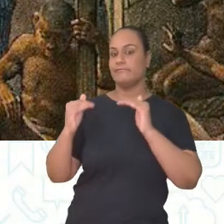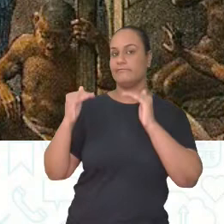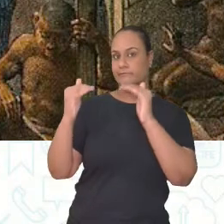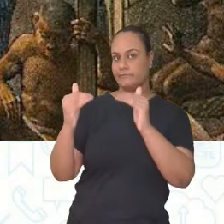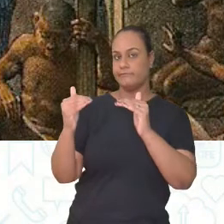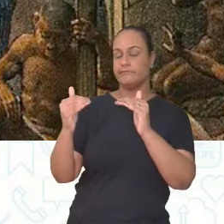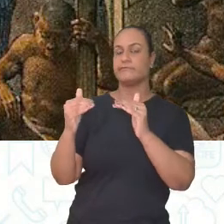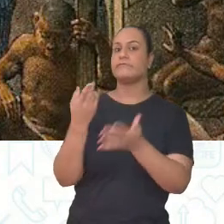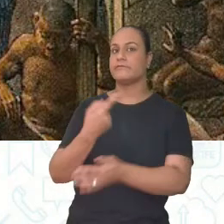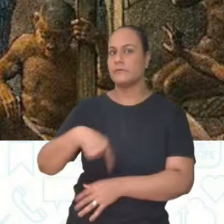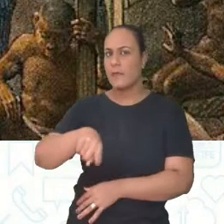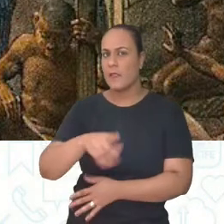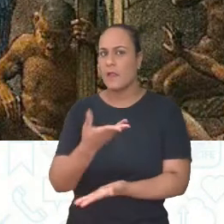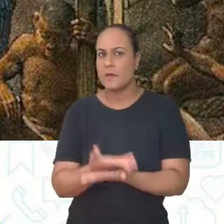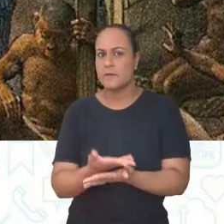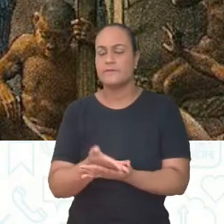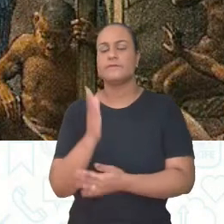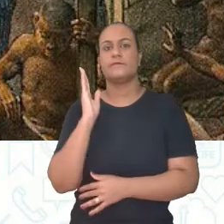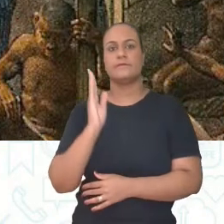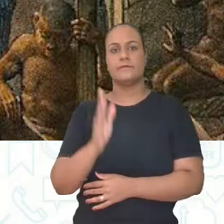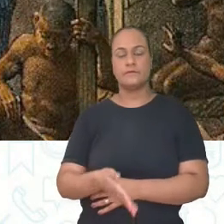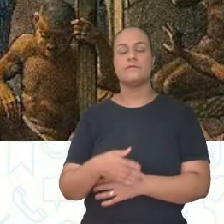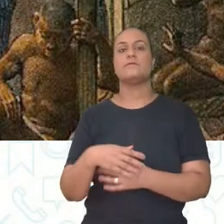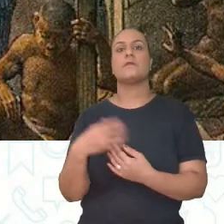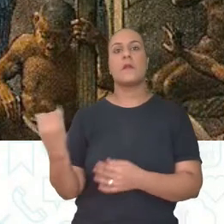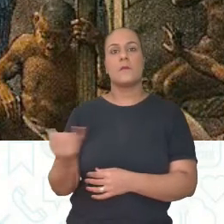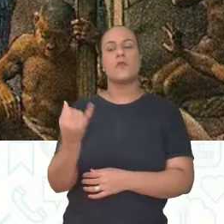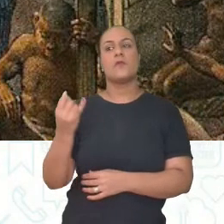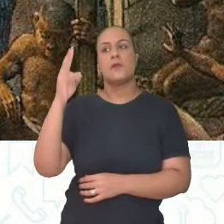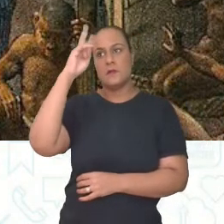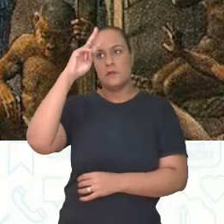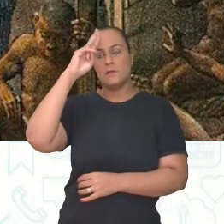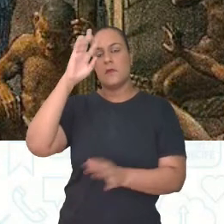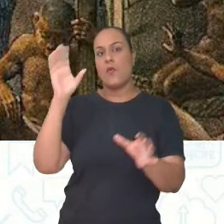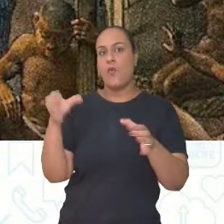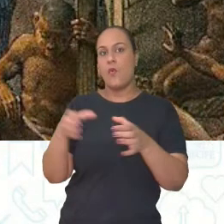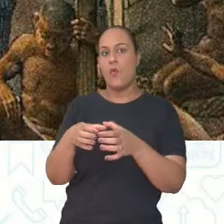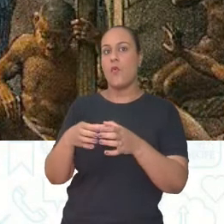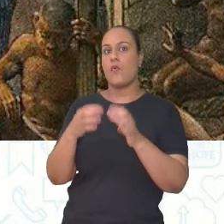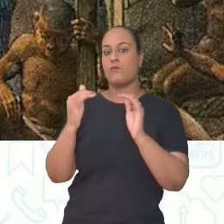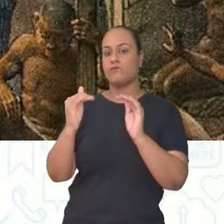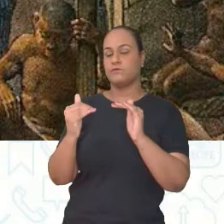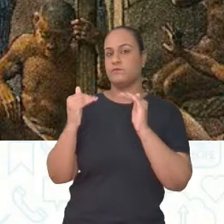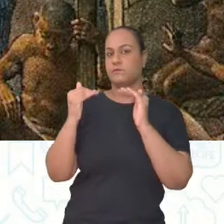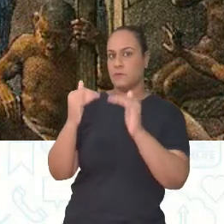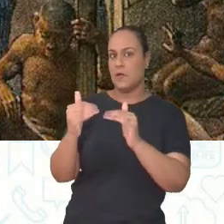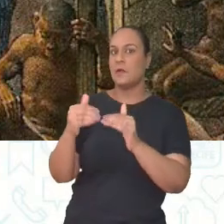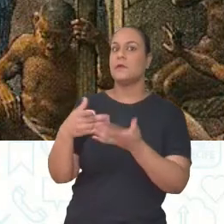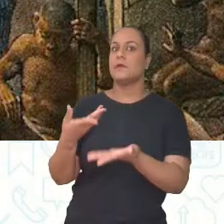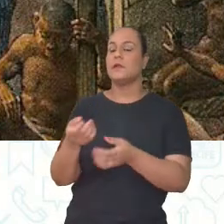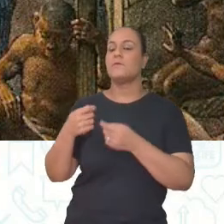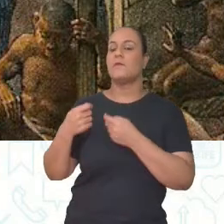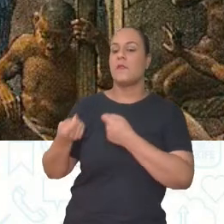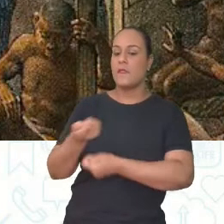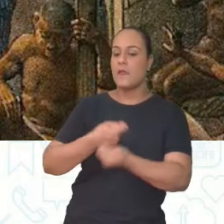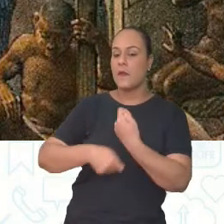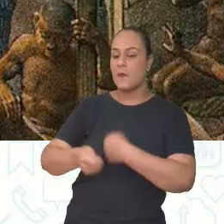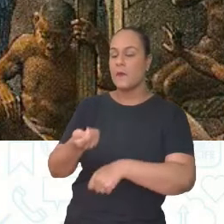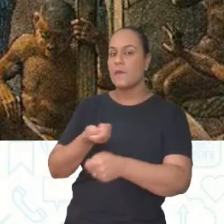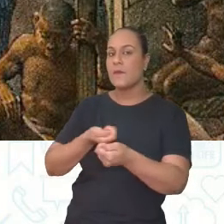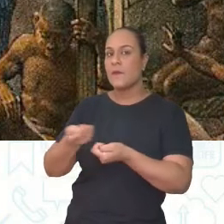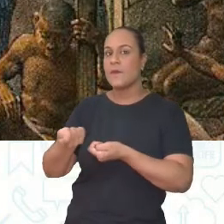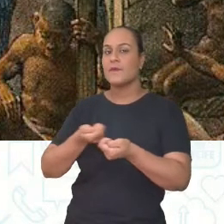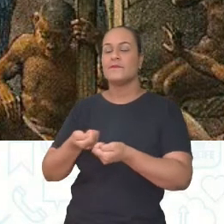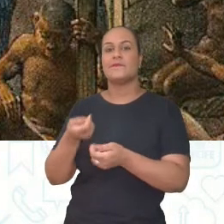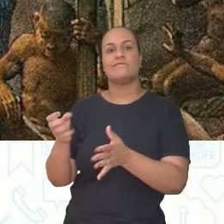sempre frisa aqui, né? As classes dominantes que negociavam, né, e compravam esses escravos que eram trazidos lá